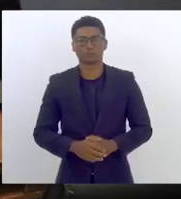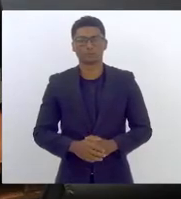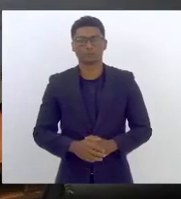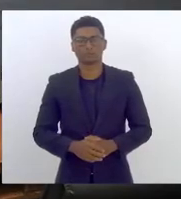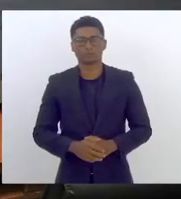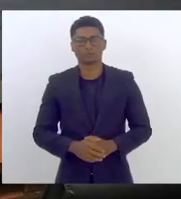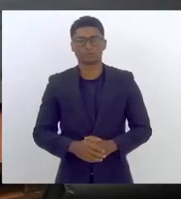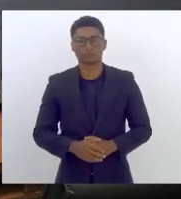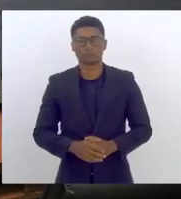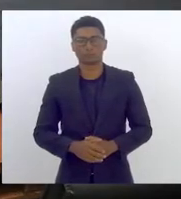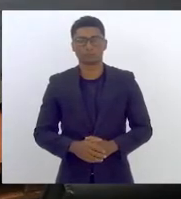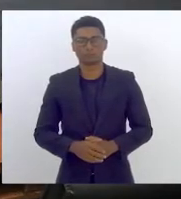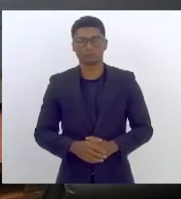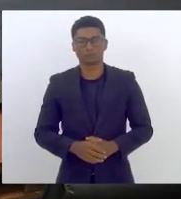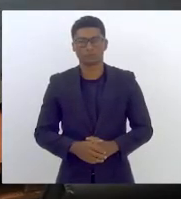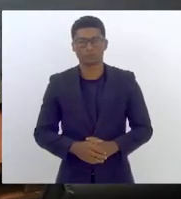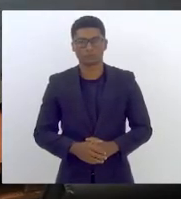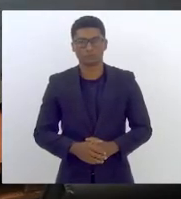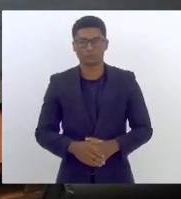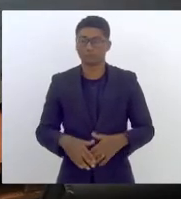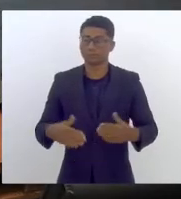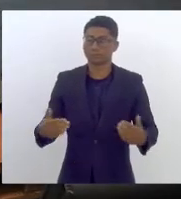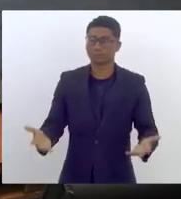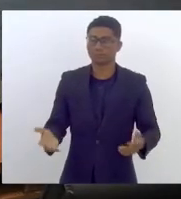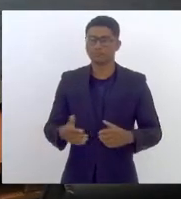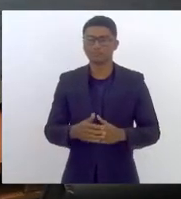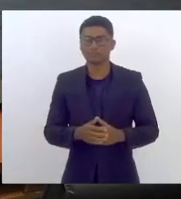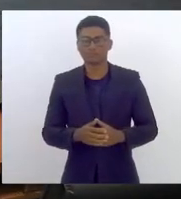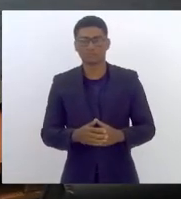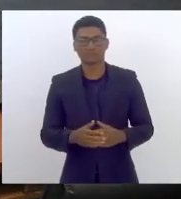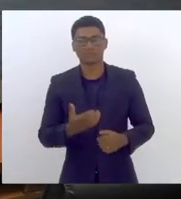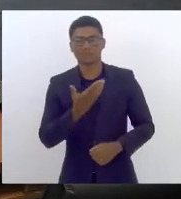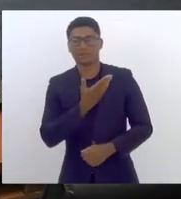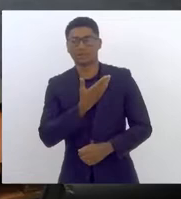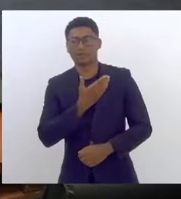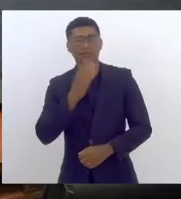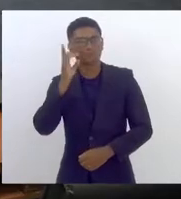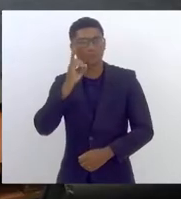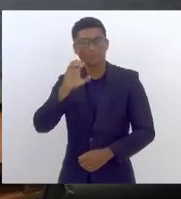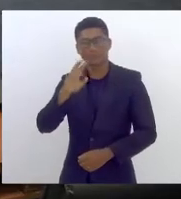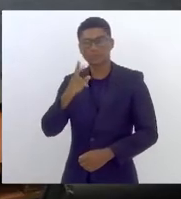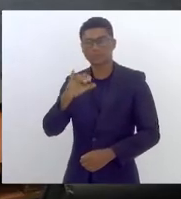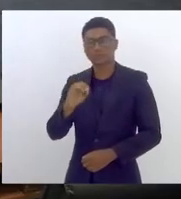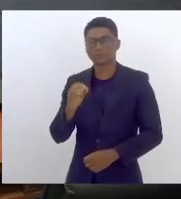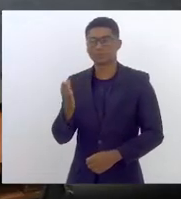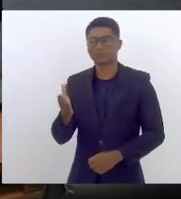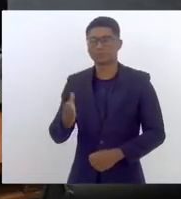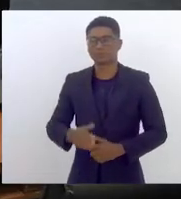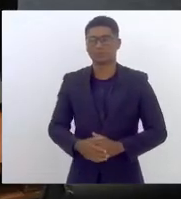Eu juro meu amigo deputado Chico Machado